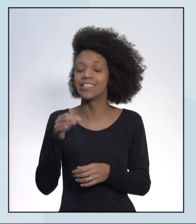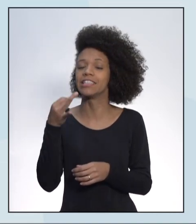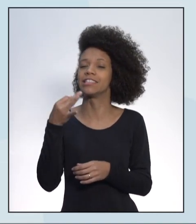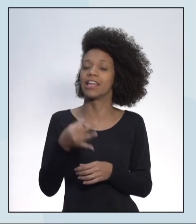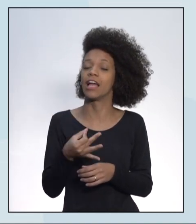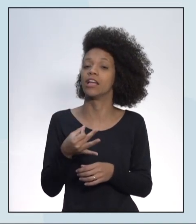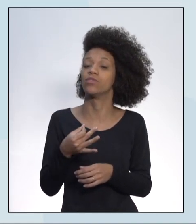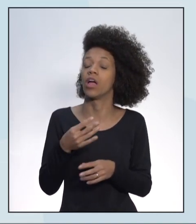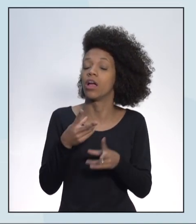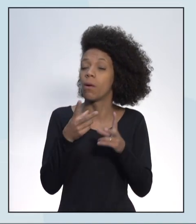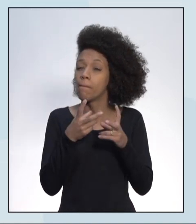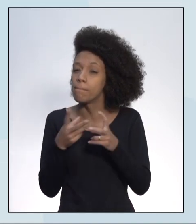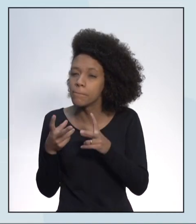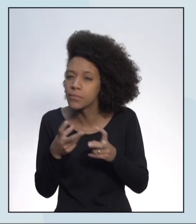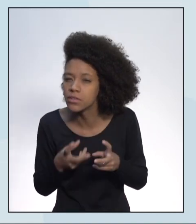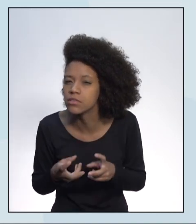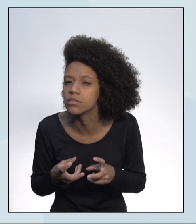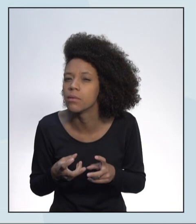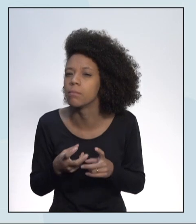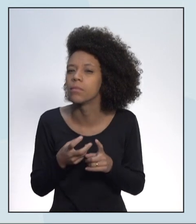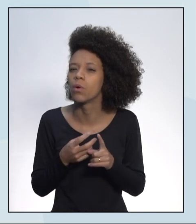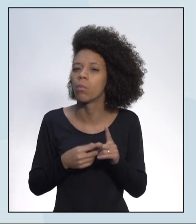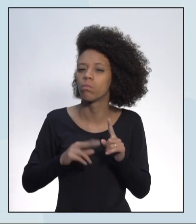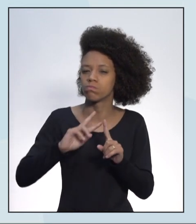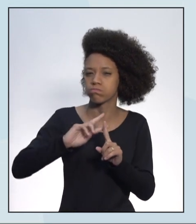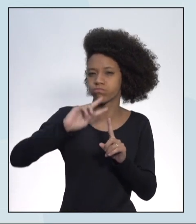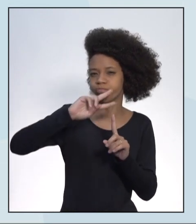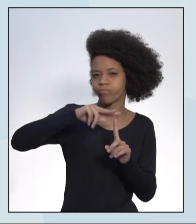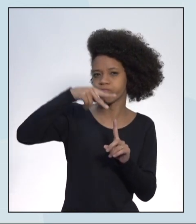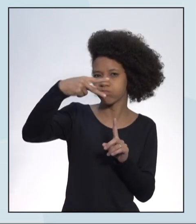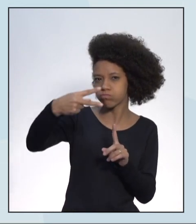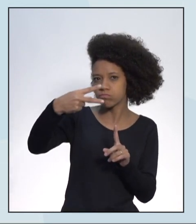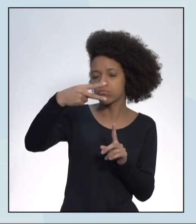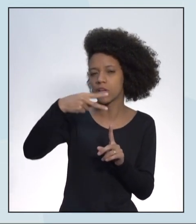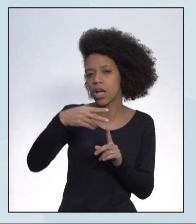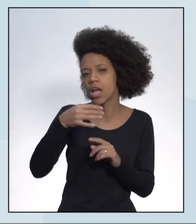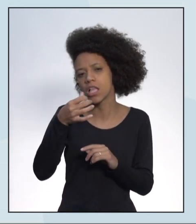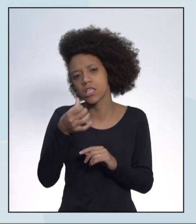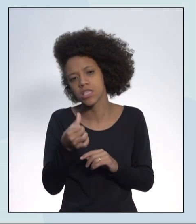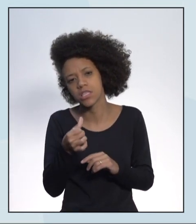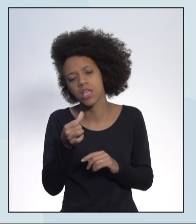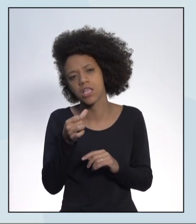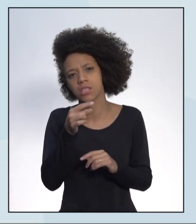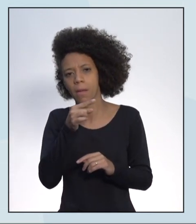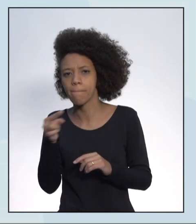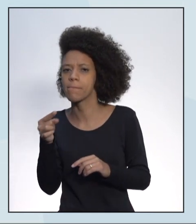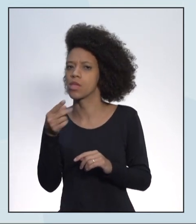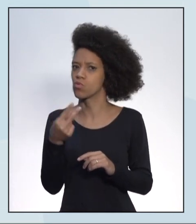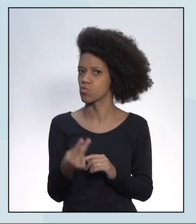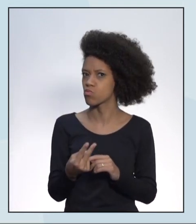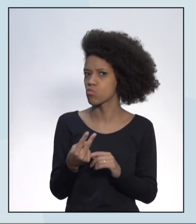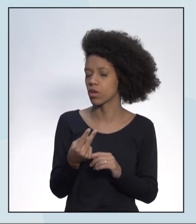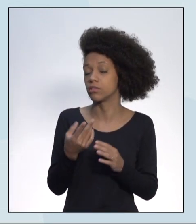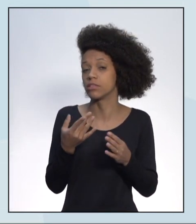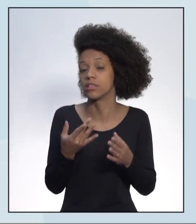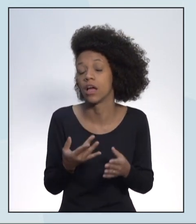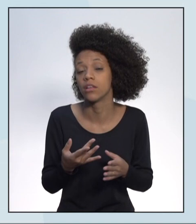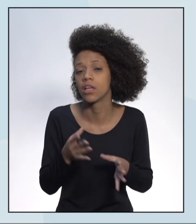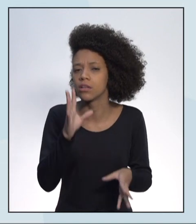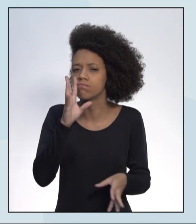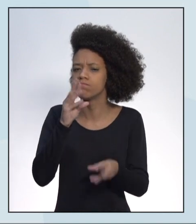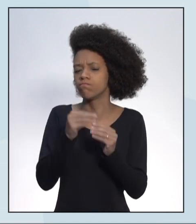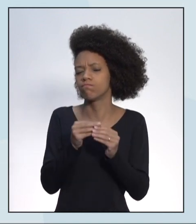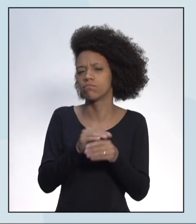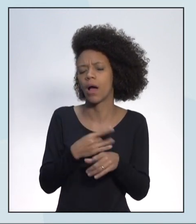certo. Ele observou o expoente, que era 6 sobre 2, ou 6 meios, né? É assim que se escreve. E ele